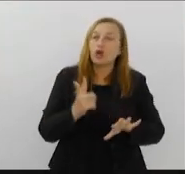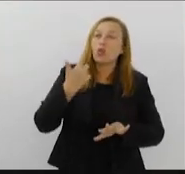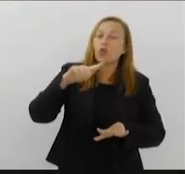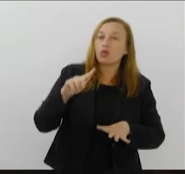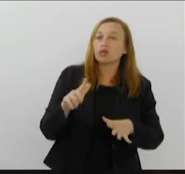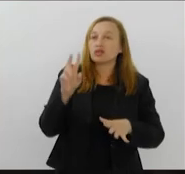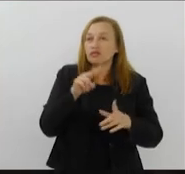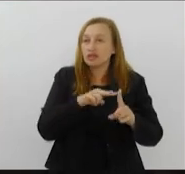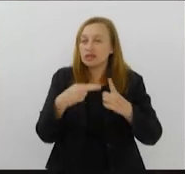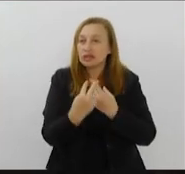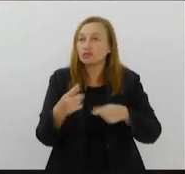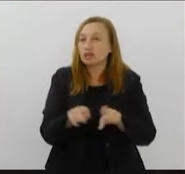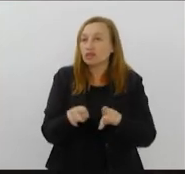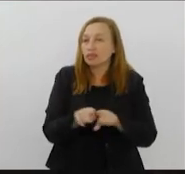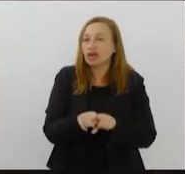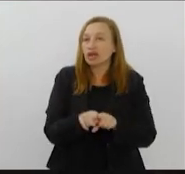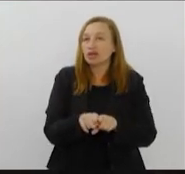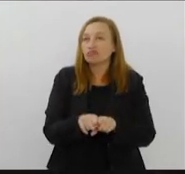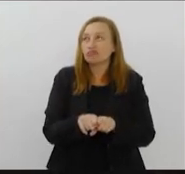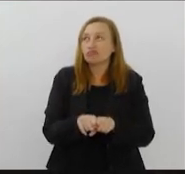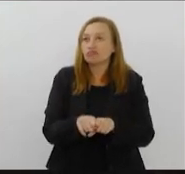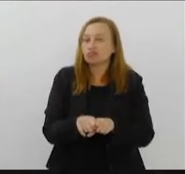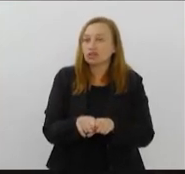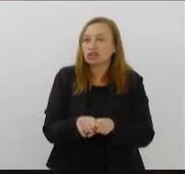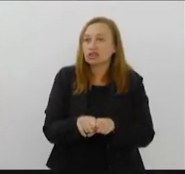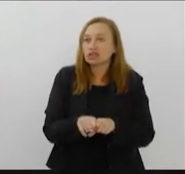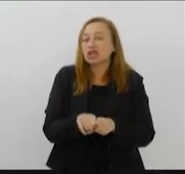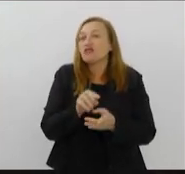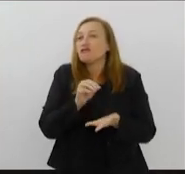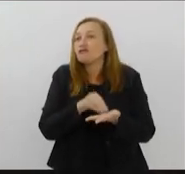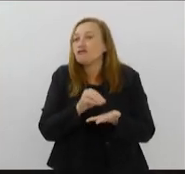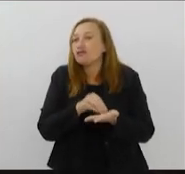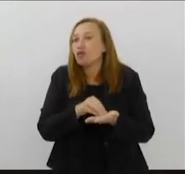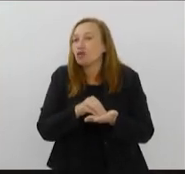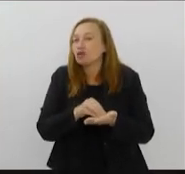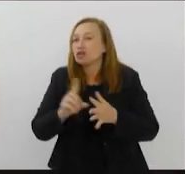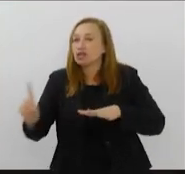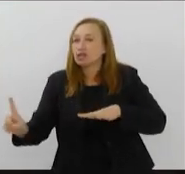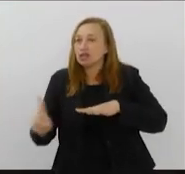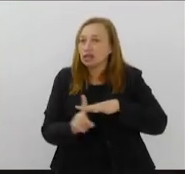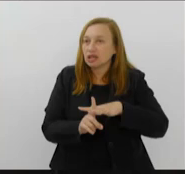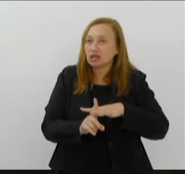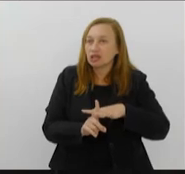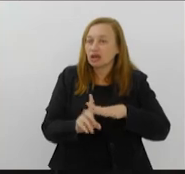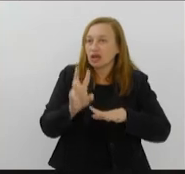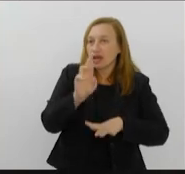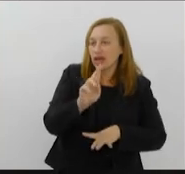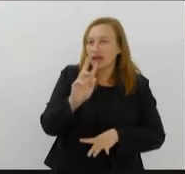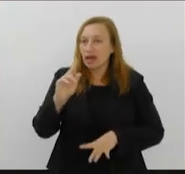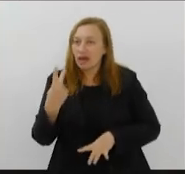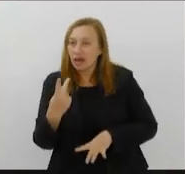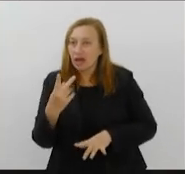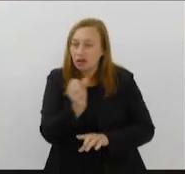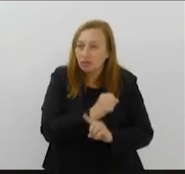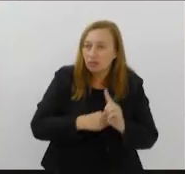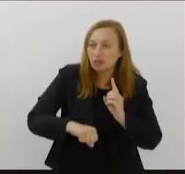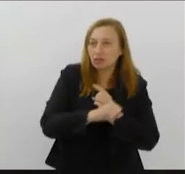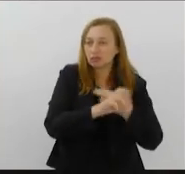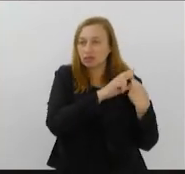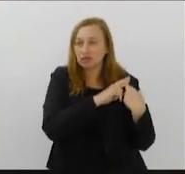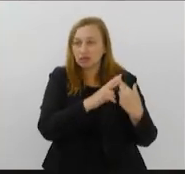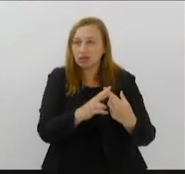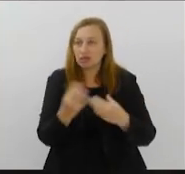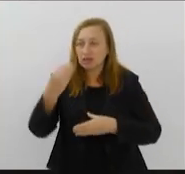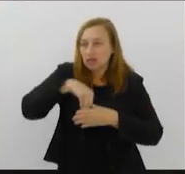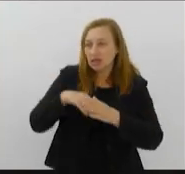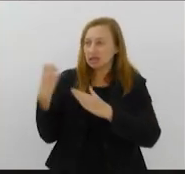ponto que a gente mapeou é a questão da, muitas vezes, falta de integração do RH com responsabilidade social nas empresas. E repare